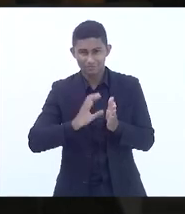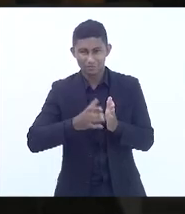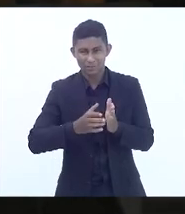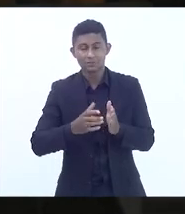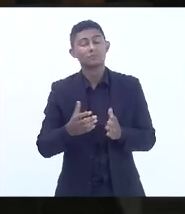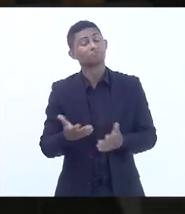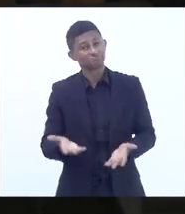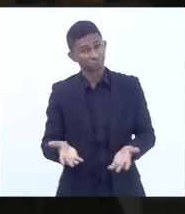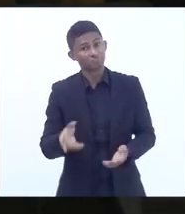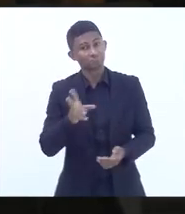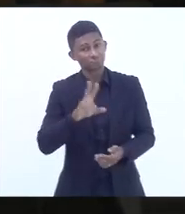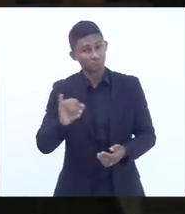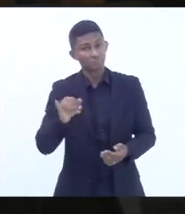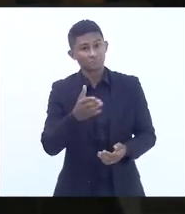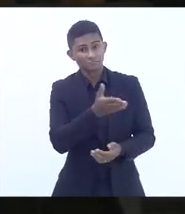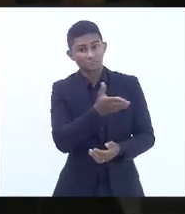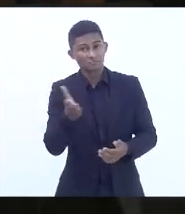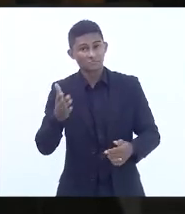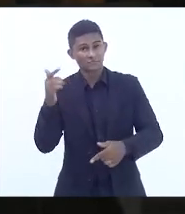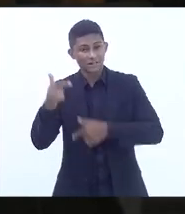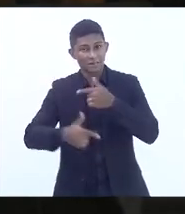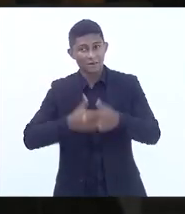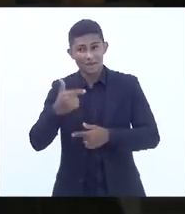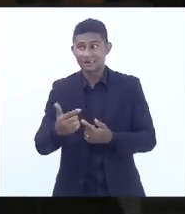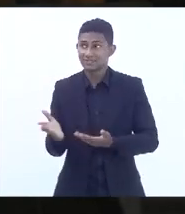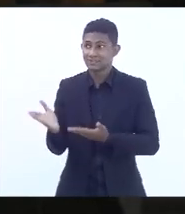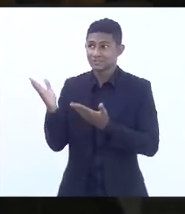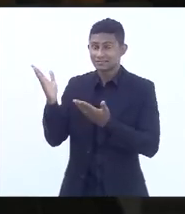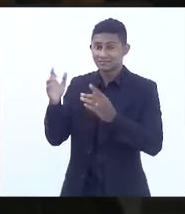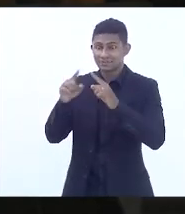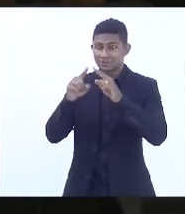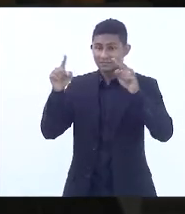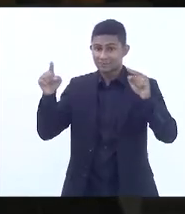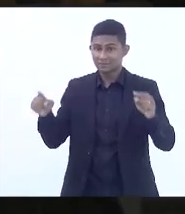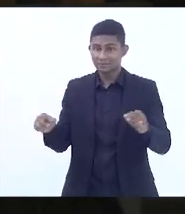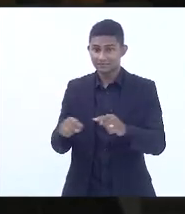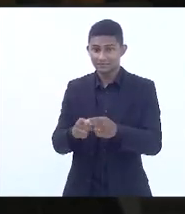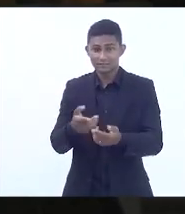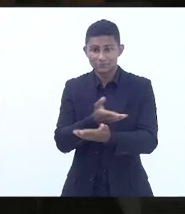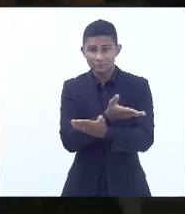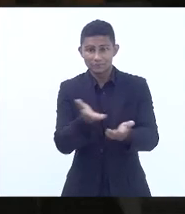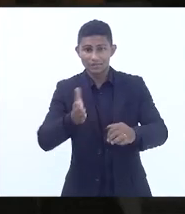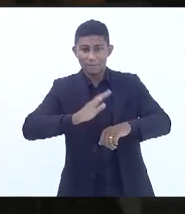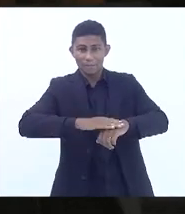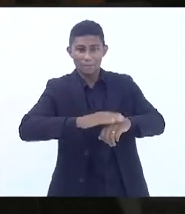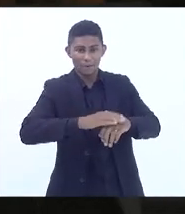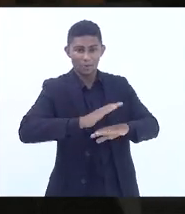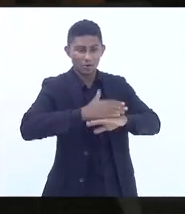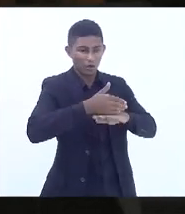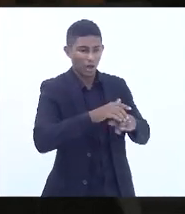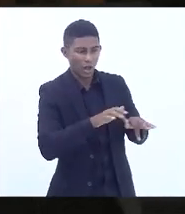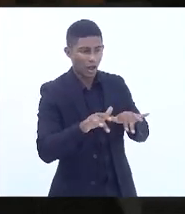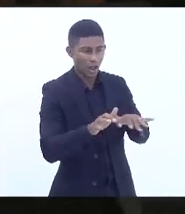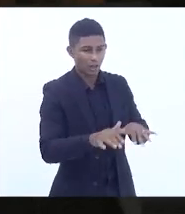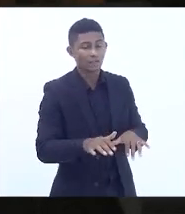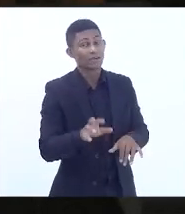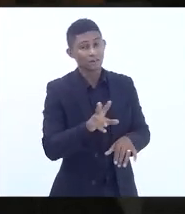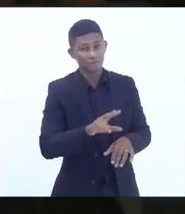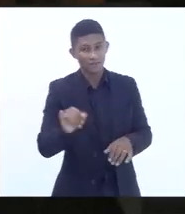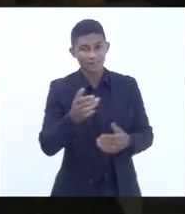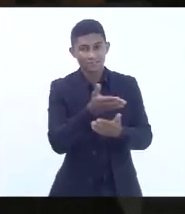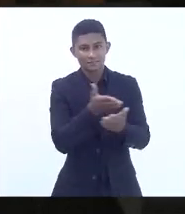para vossas senhorias, que cuidam da atualização, né, do quadro onde consta o nome